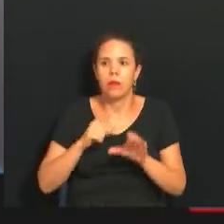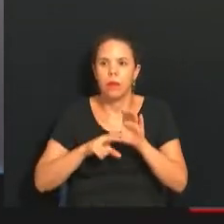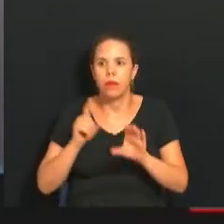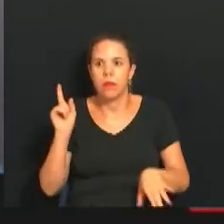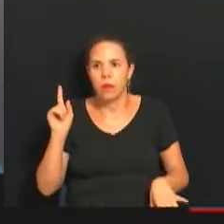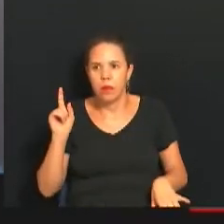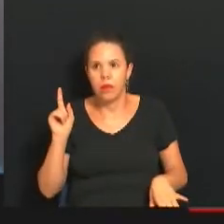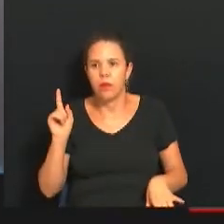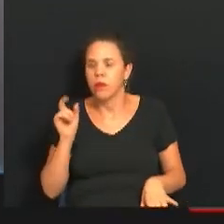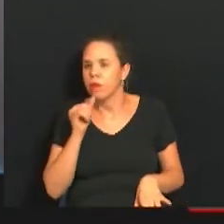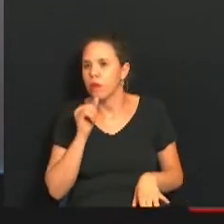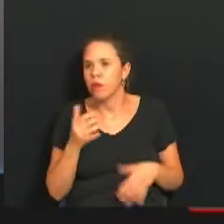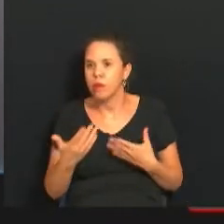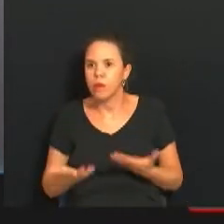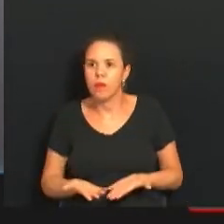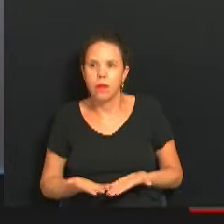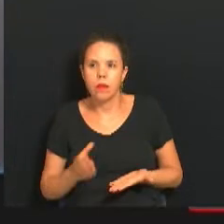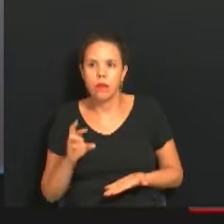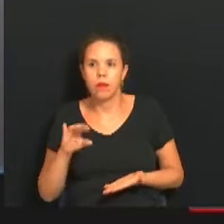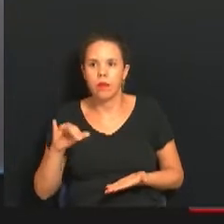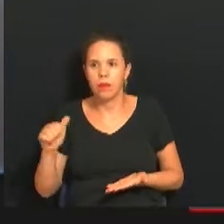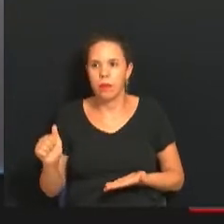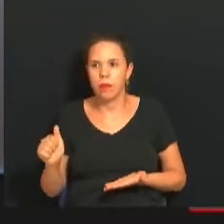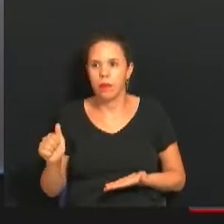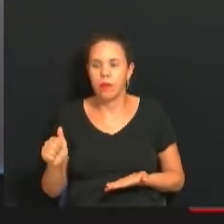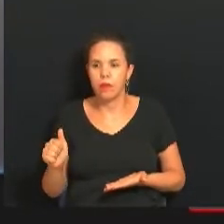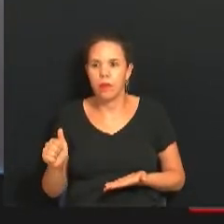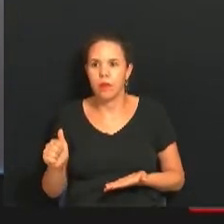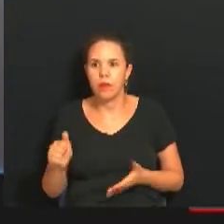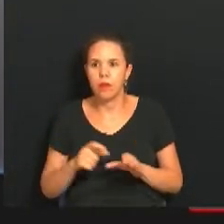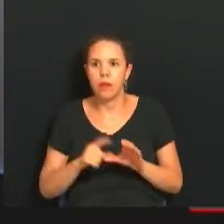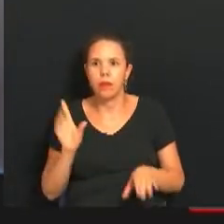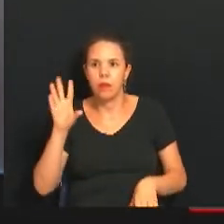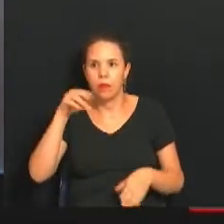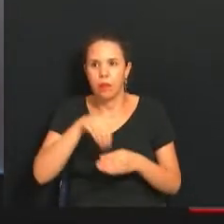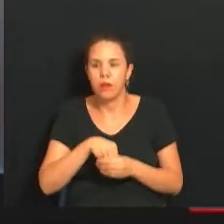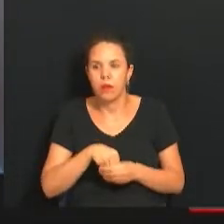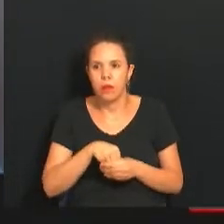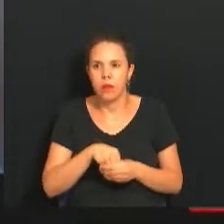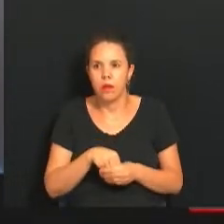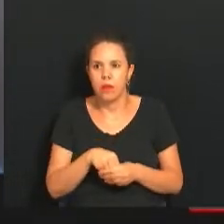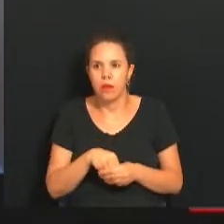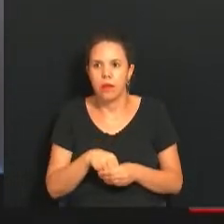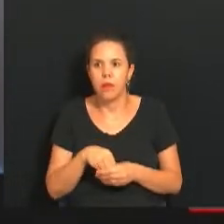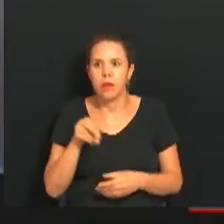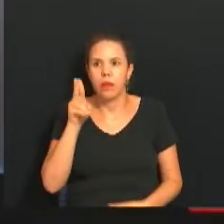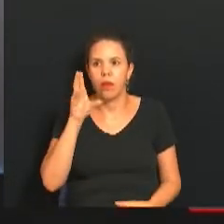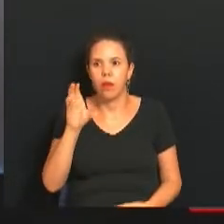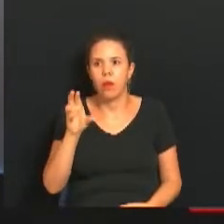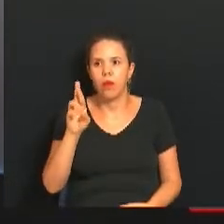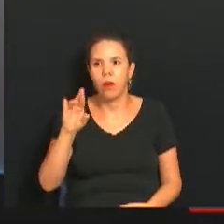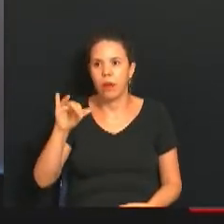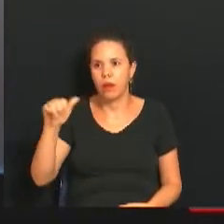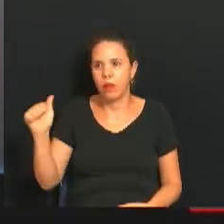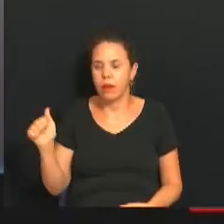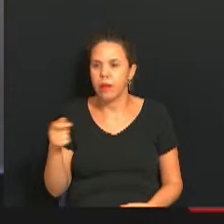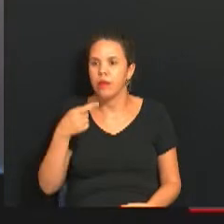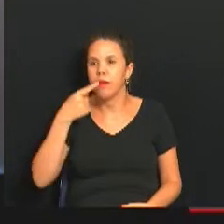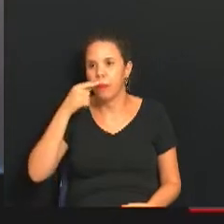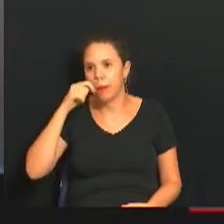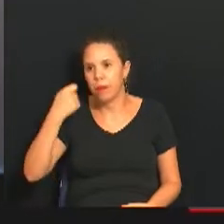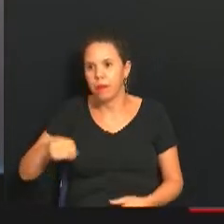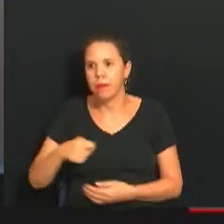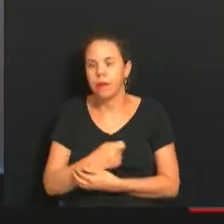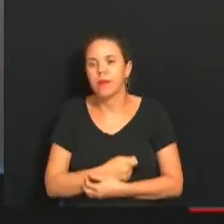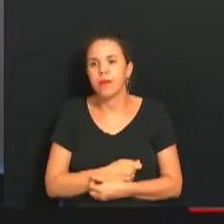como a Crimeia, por exemplo, era uma república autônoma dentro da Ucrânia, né? As regiões de Donetsk e Luhansk, por mais que